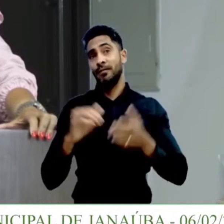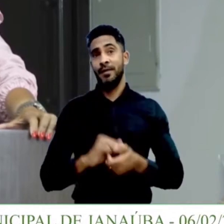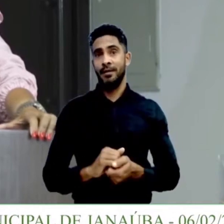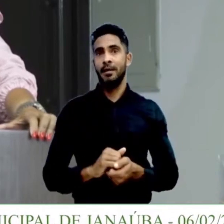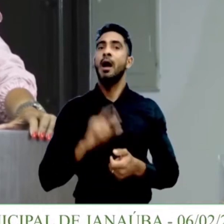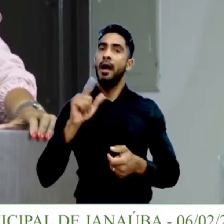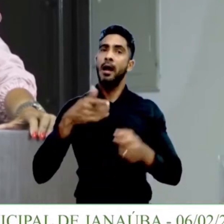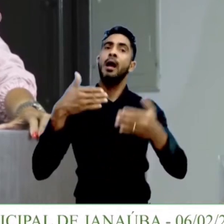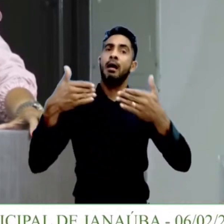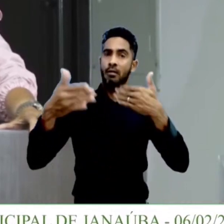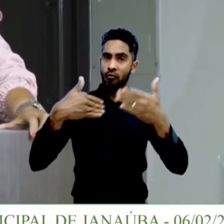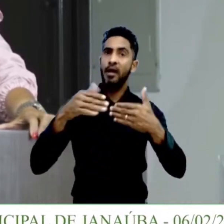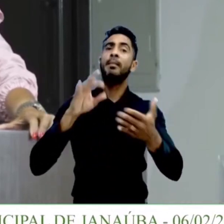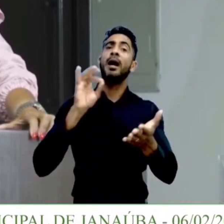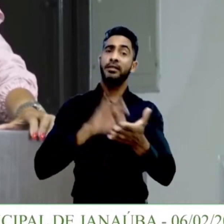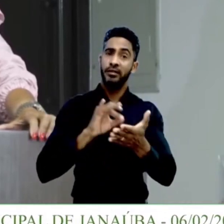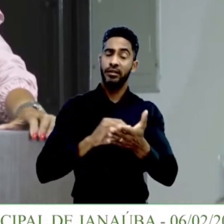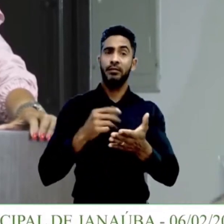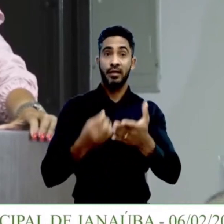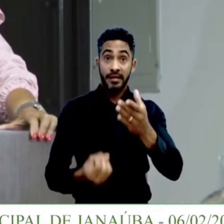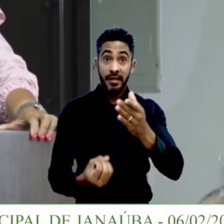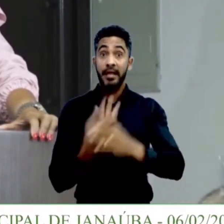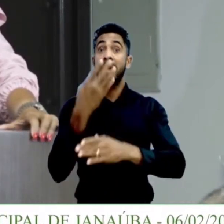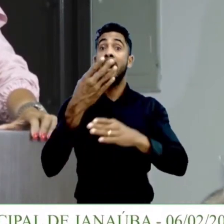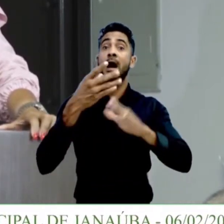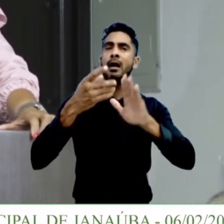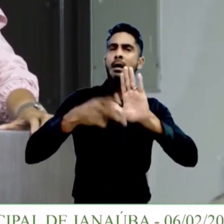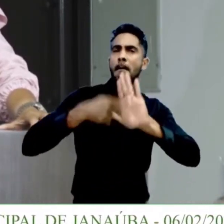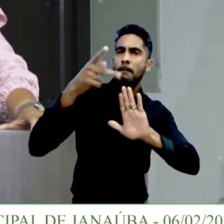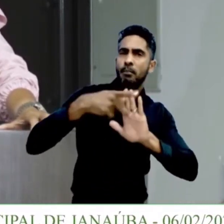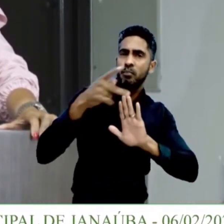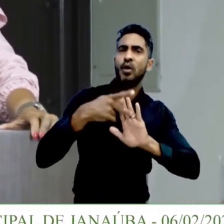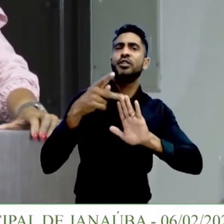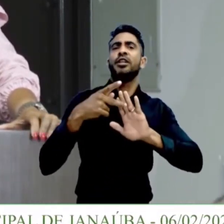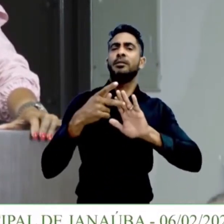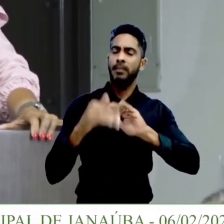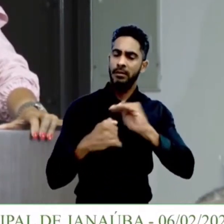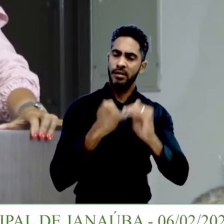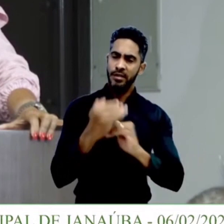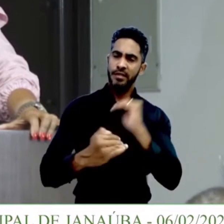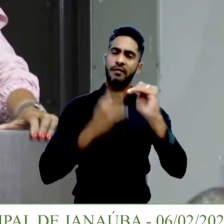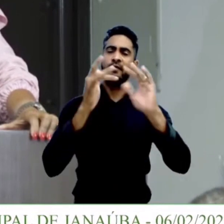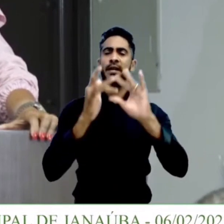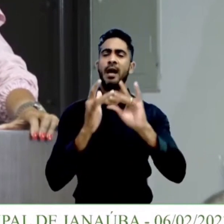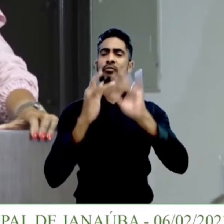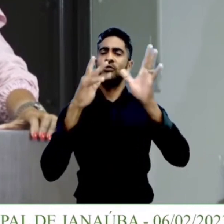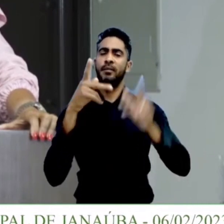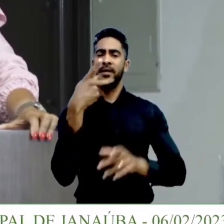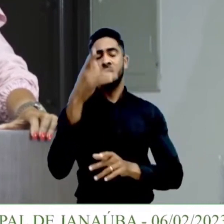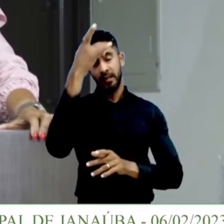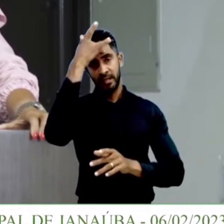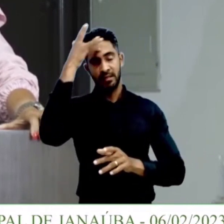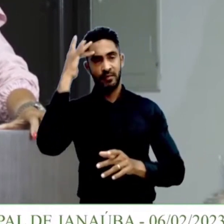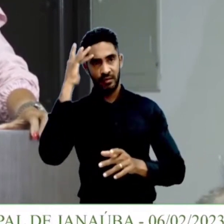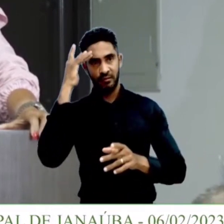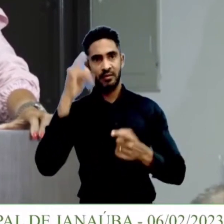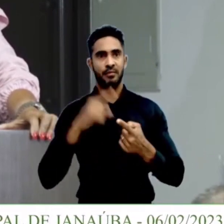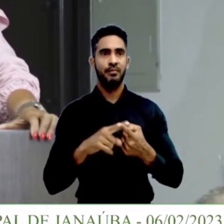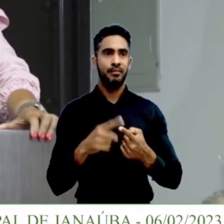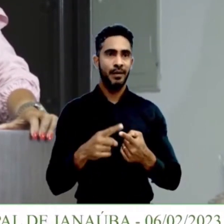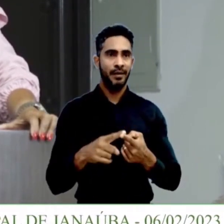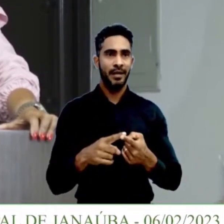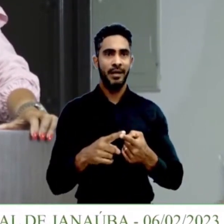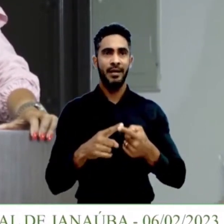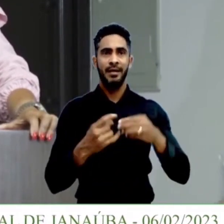é justamente para a gente criar ações para desenvolver essa autonomia. Porque a forma que está fazendo, essa